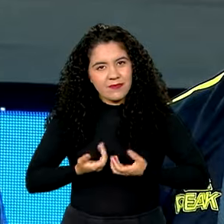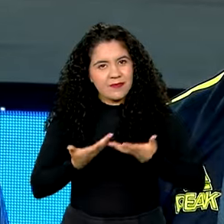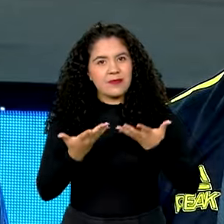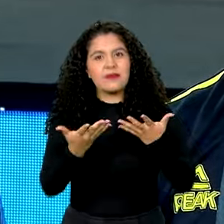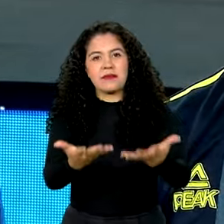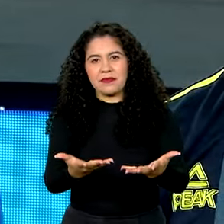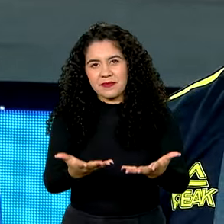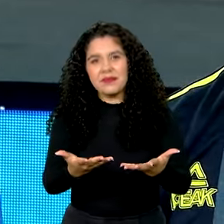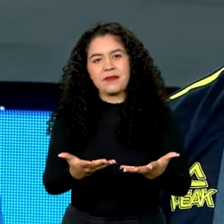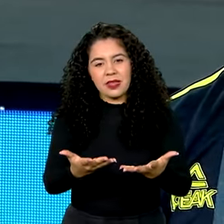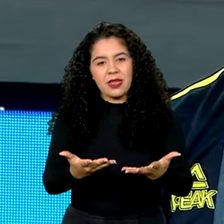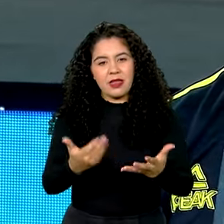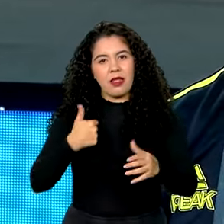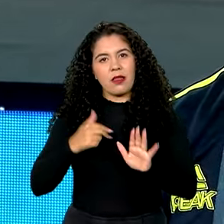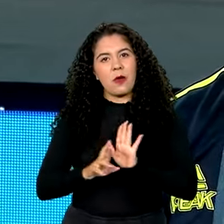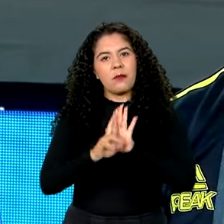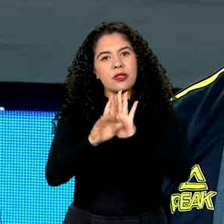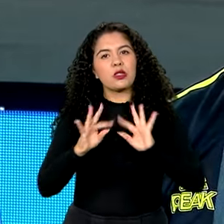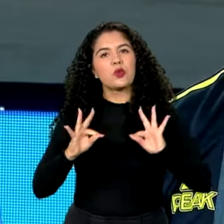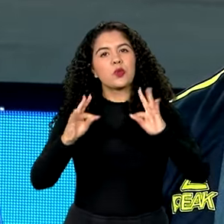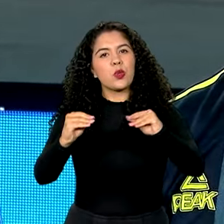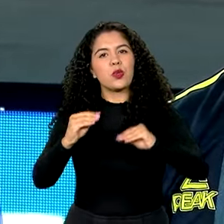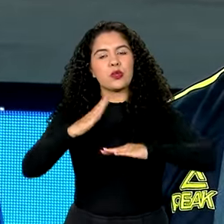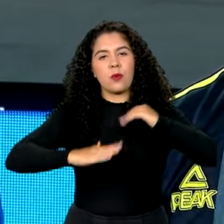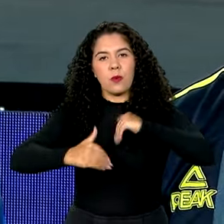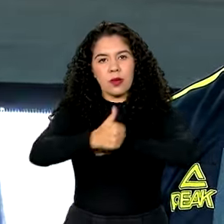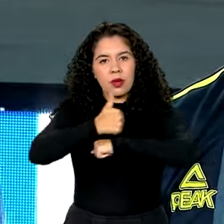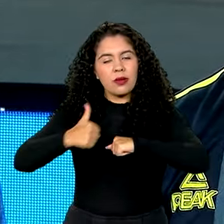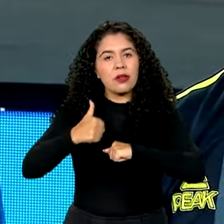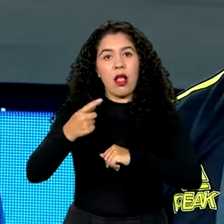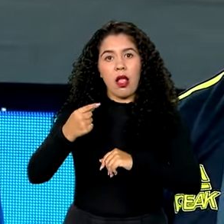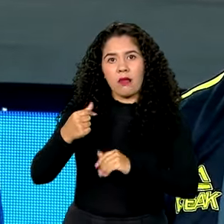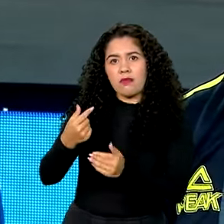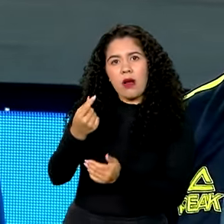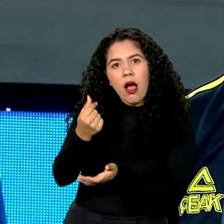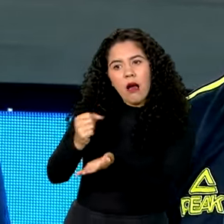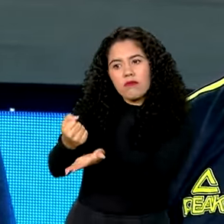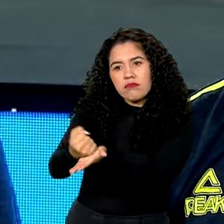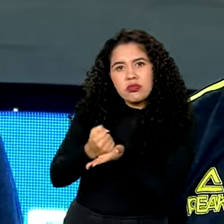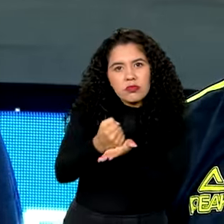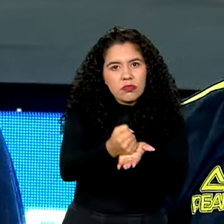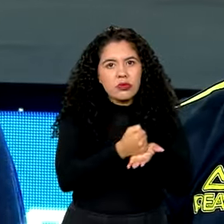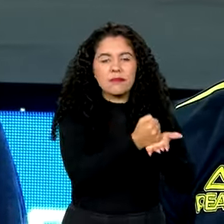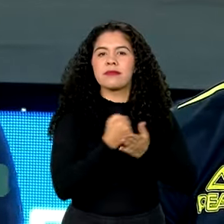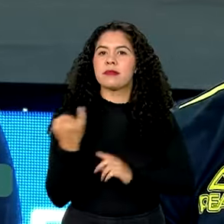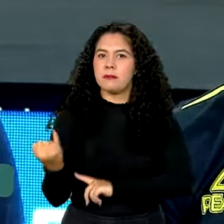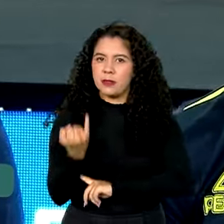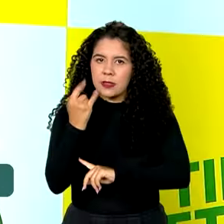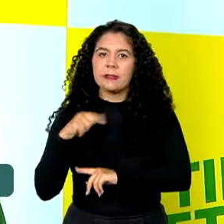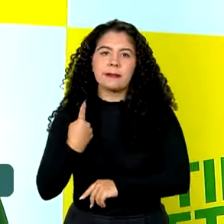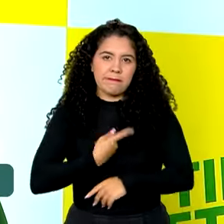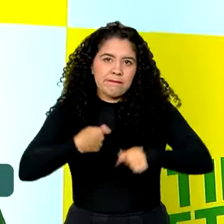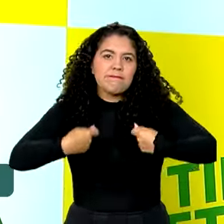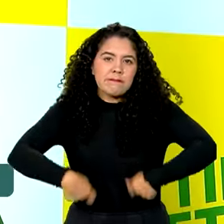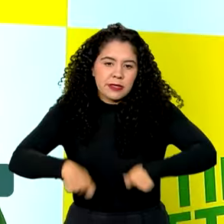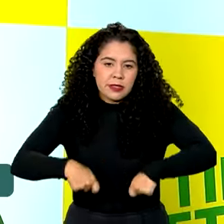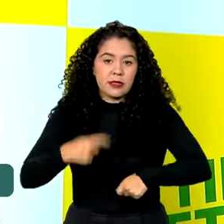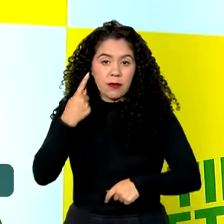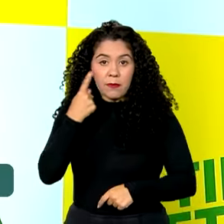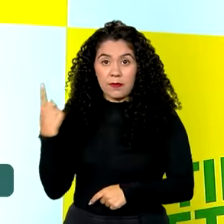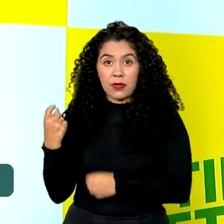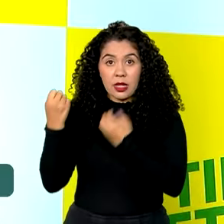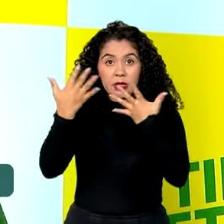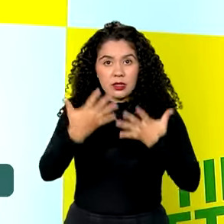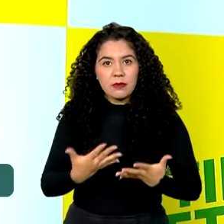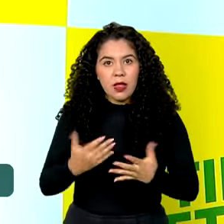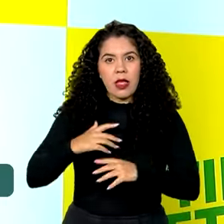os atletas. Todo investimento é super importante para a gente realmente precisa disso. O patrocínio ao time